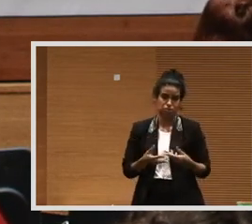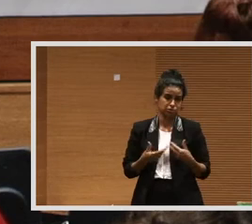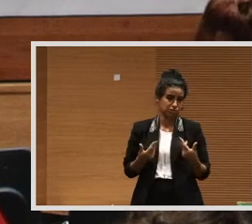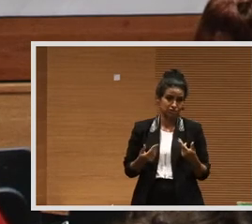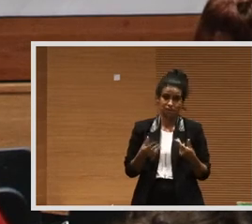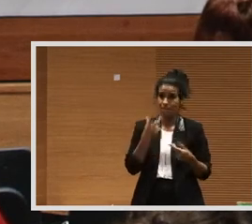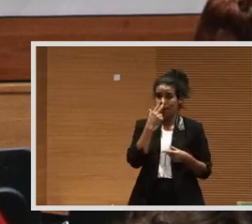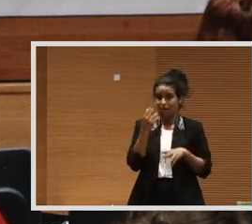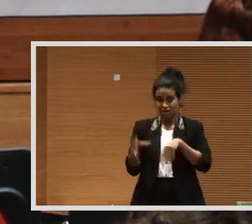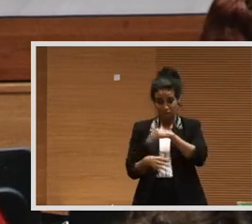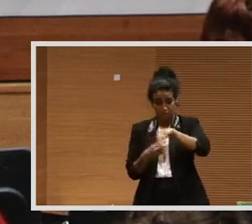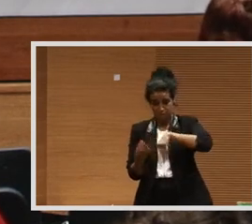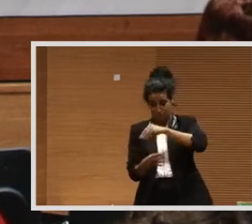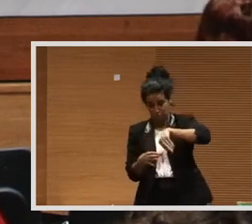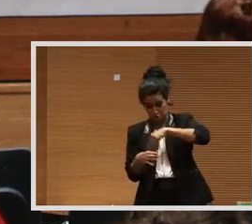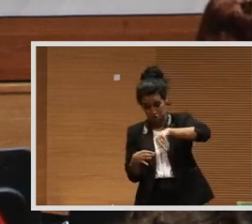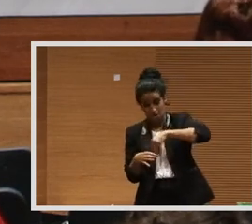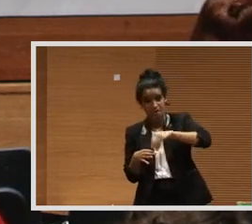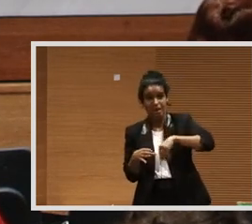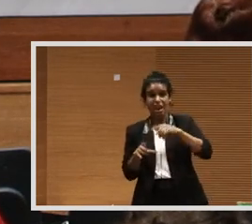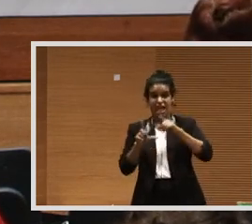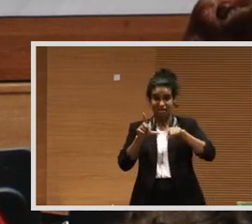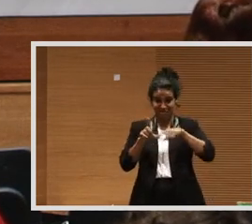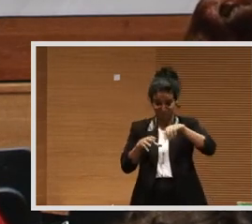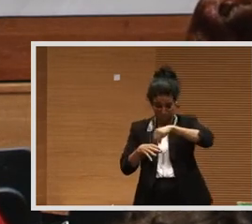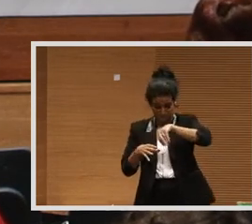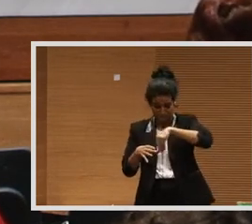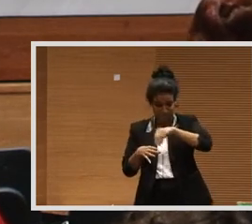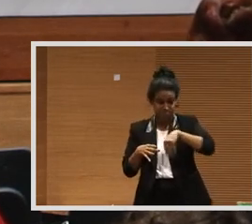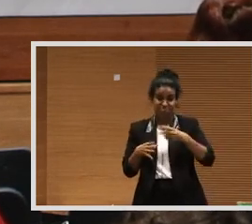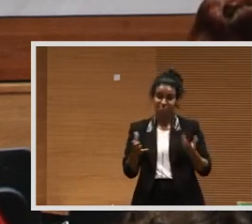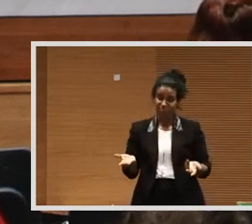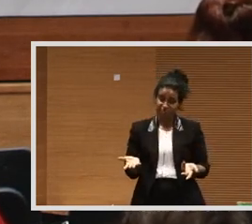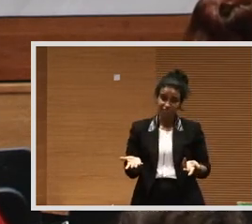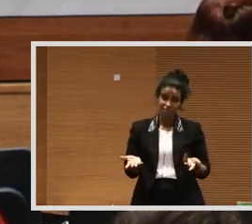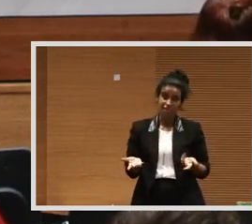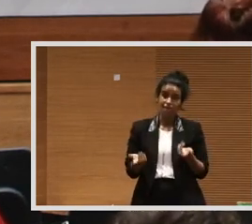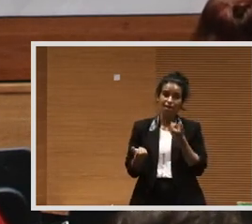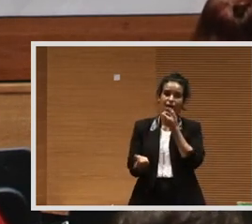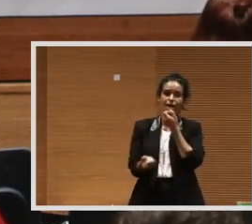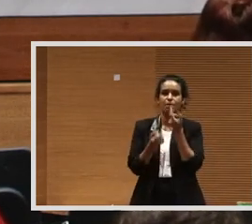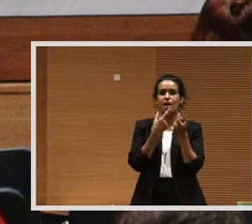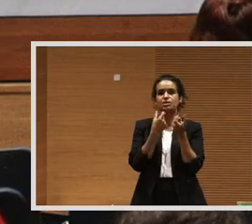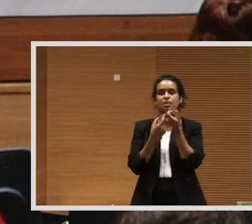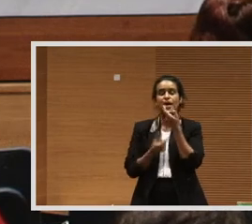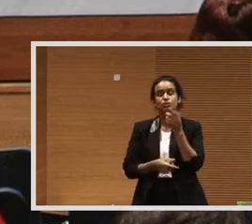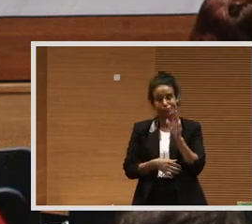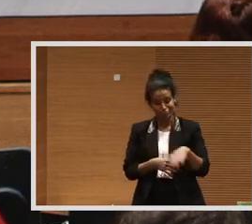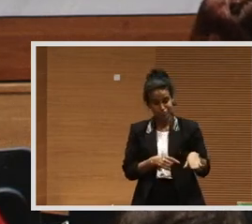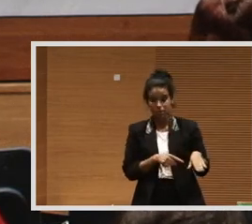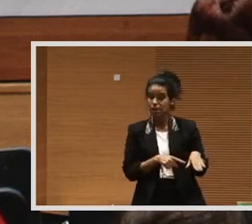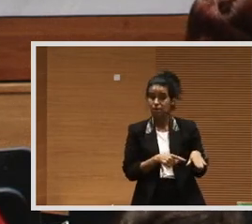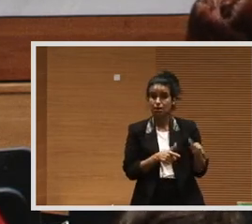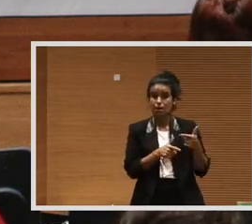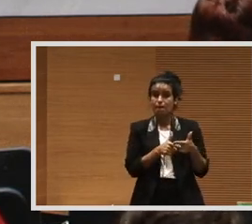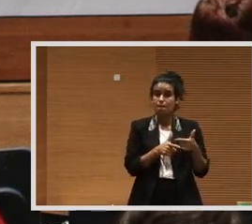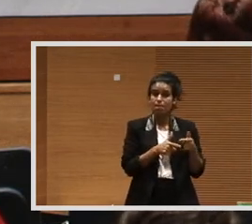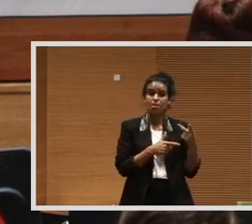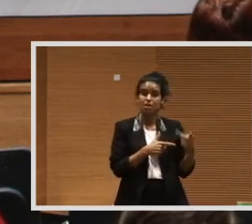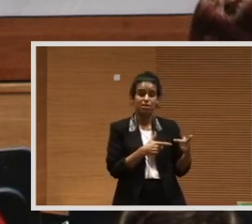sopa de letrinha que tem aí, médica, né? Que a gente não... E acaba medicalizando essas crianças quando o problema